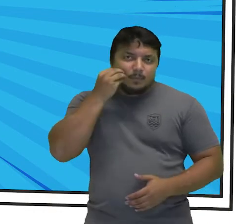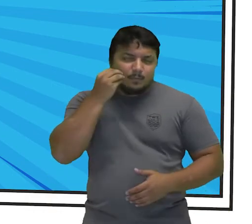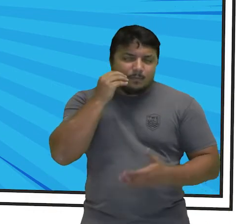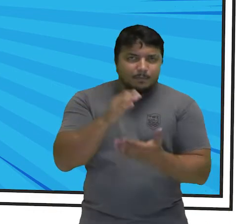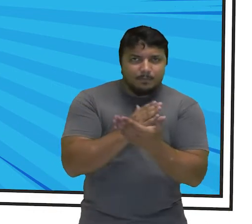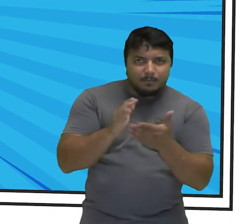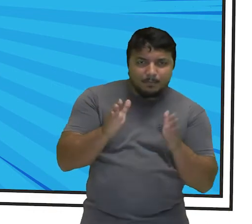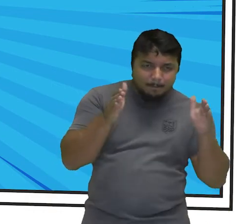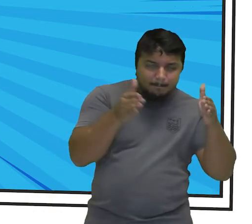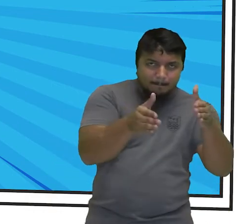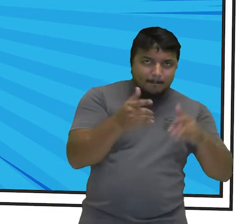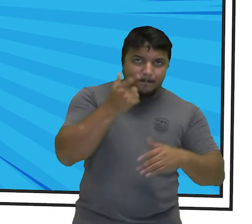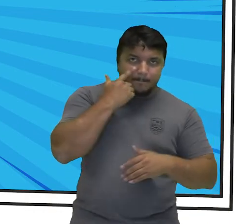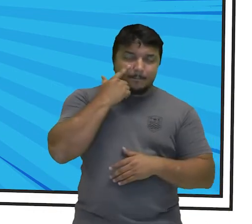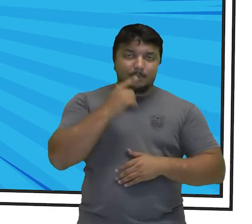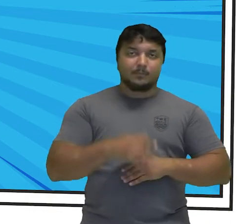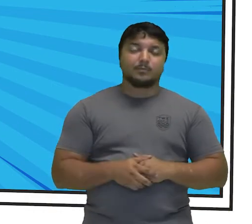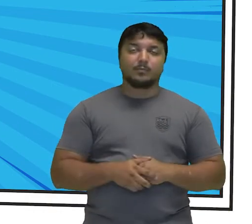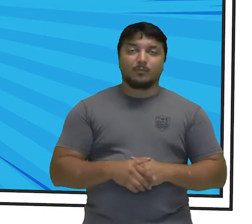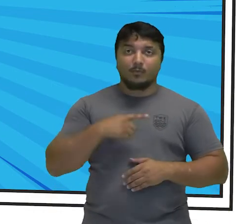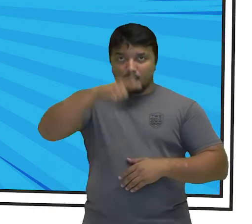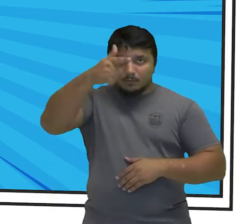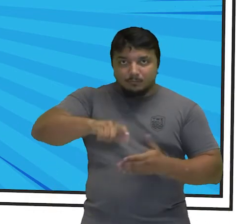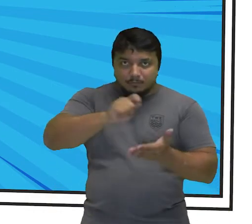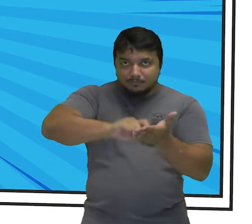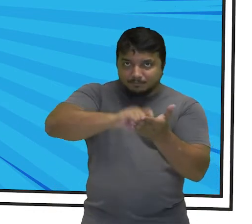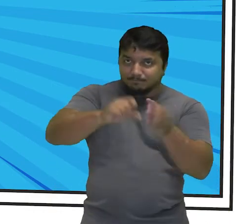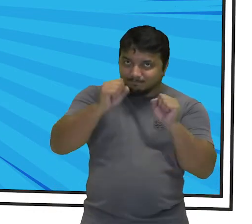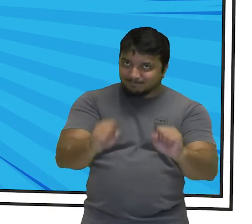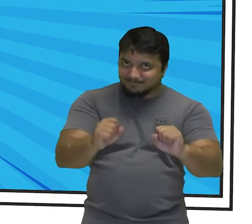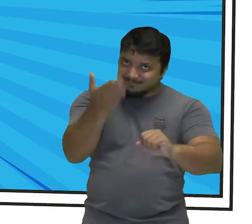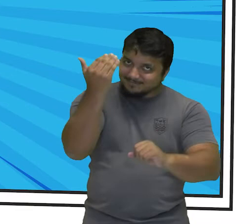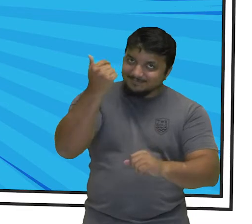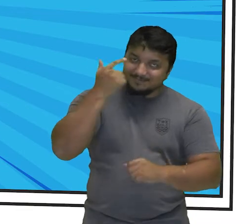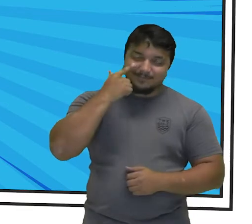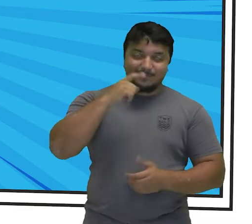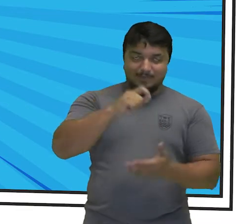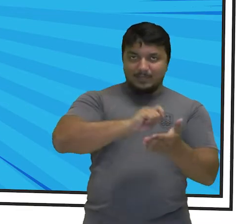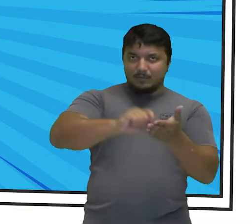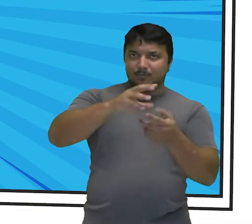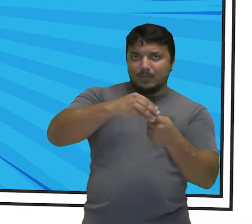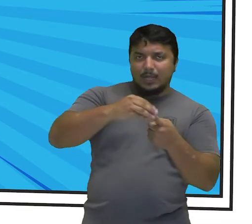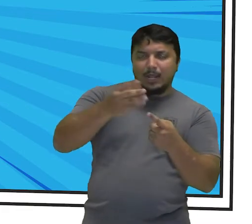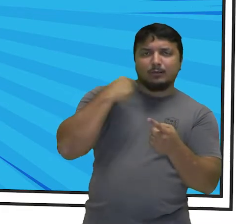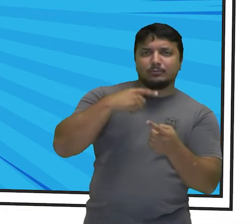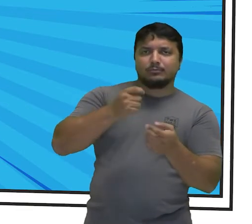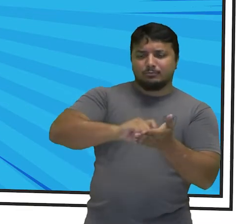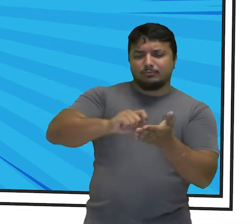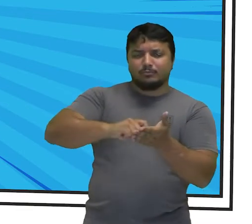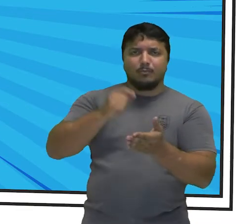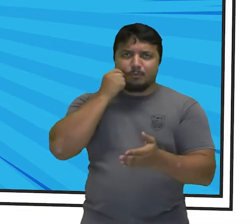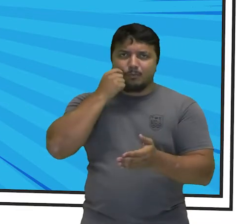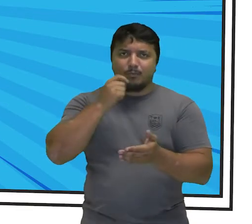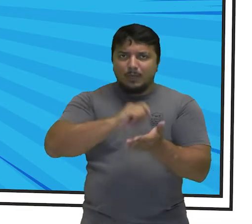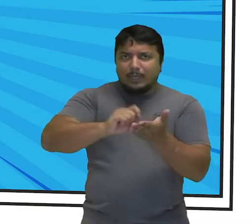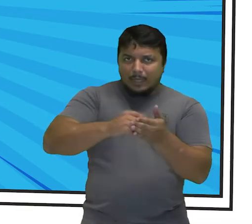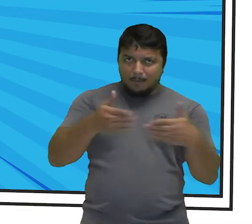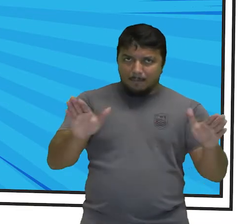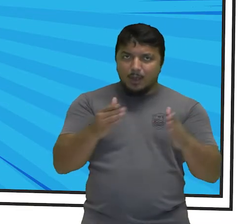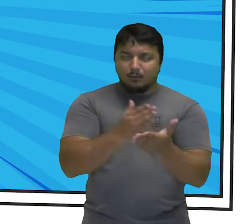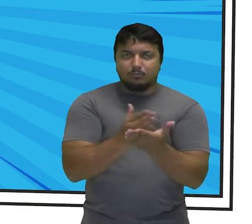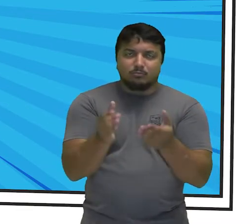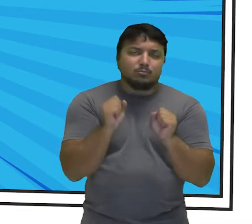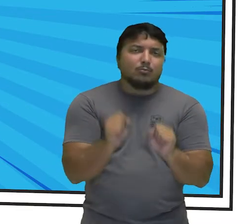com essas fases. Você vai anotar de novo. Não está aí com a caneta ou a lapiseira e o caderno aberto para fazer